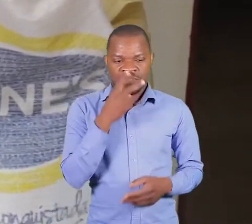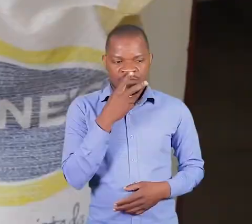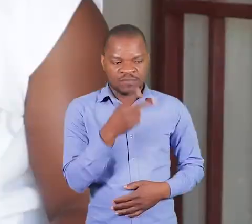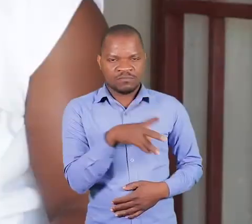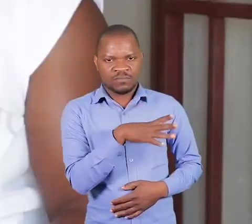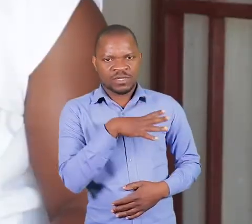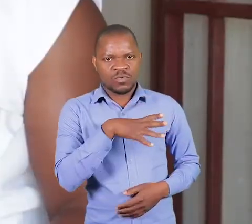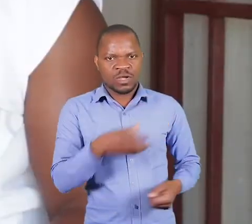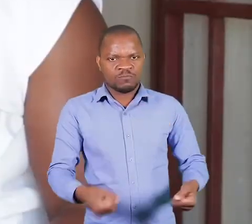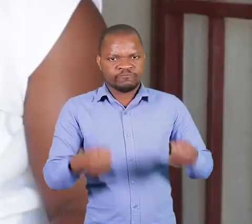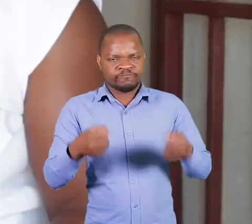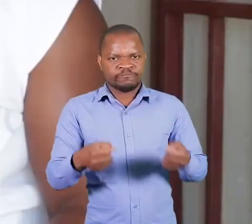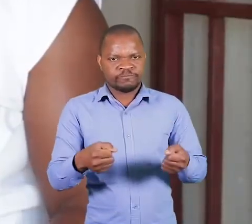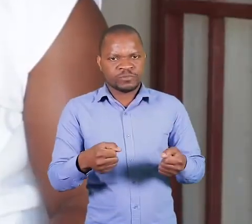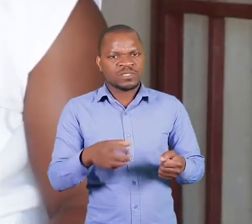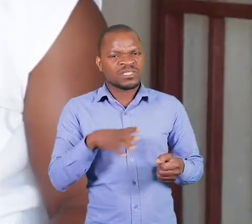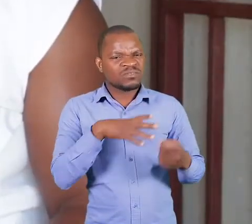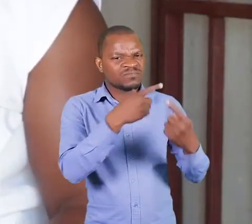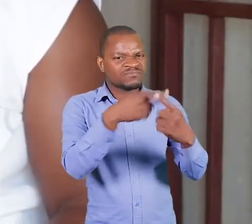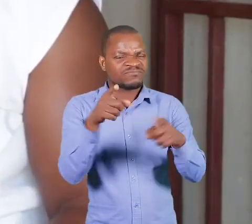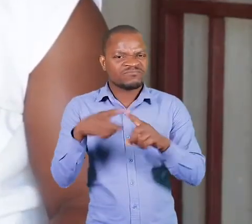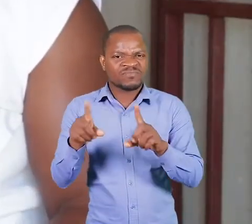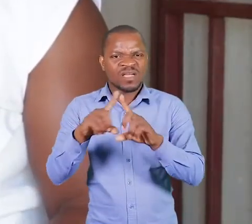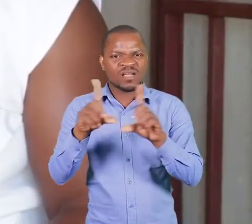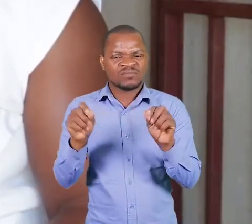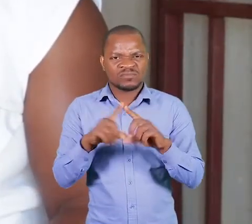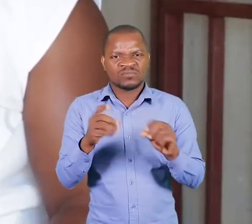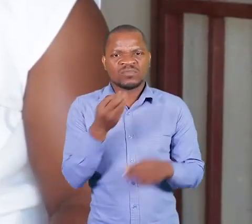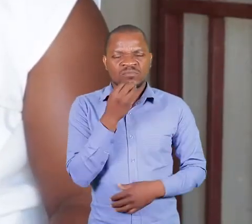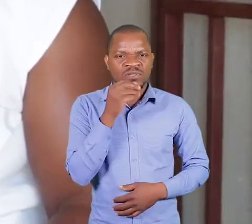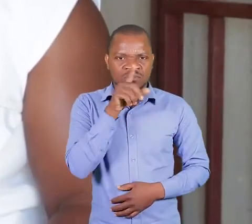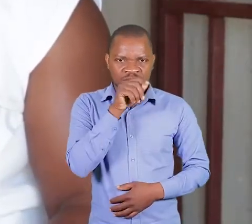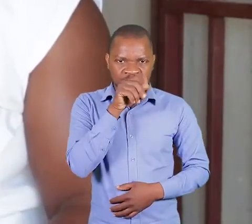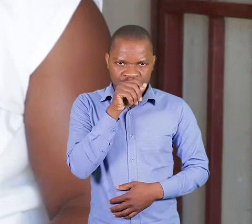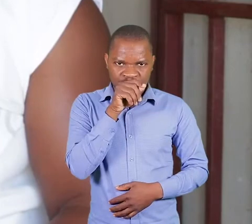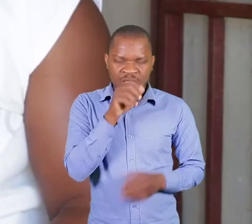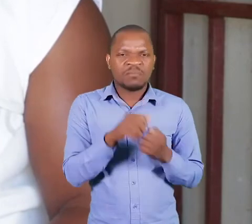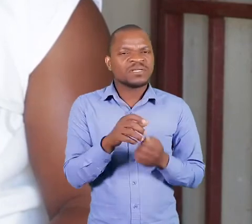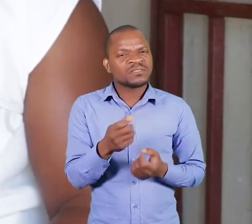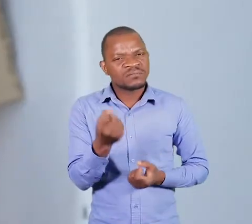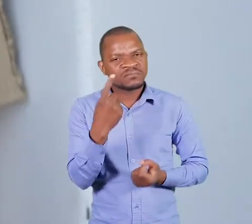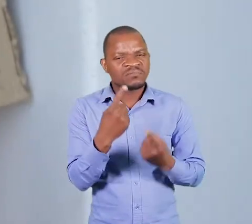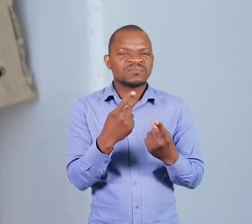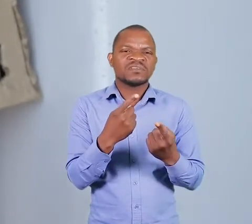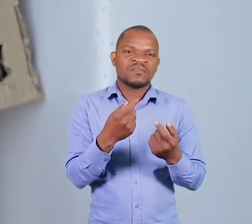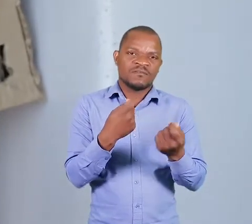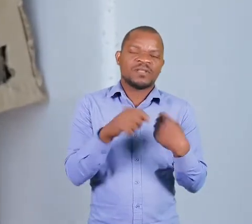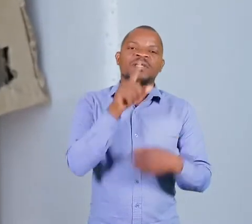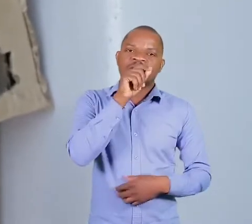está escrito nos sagos. E ali temos a sêmia. De vez em quando temos o pinto.